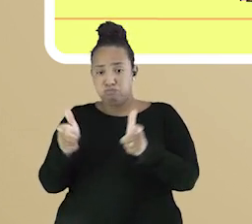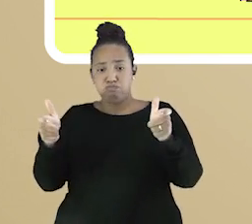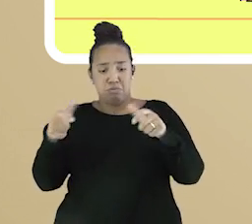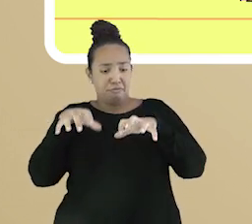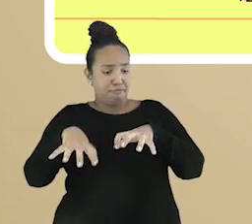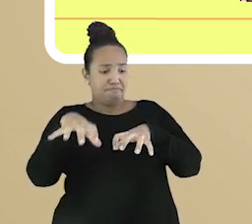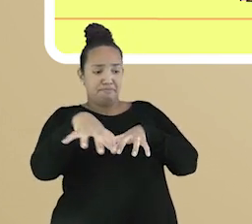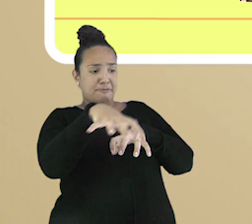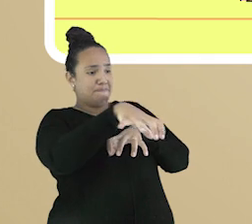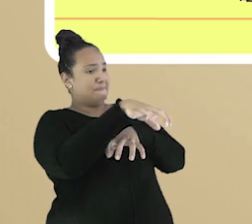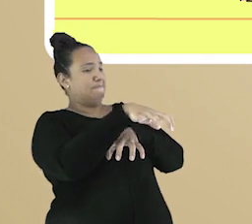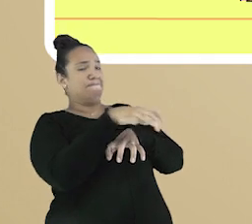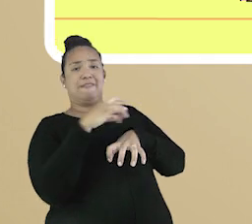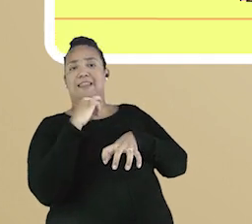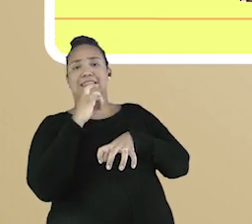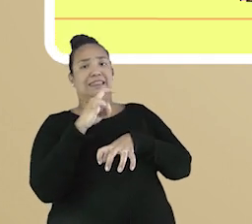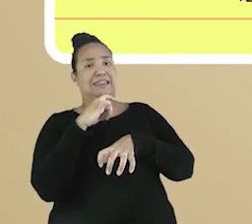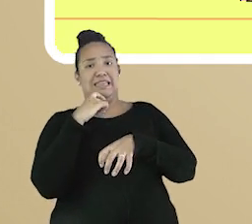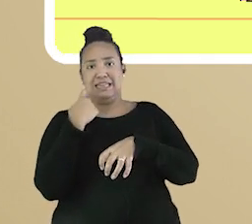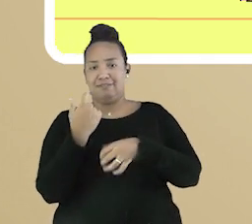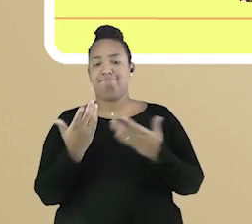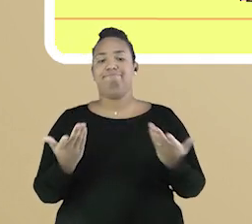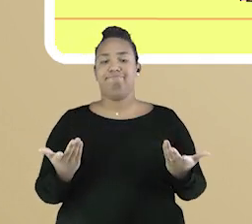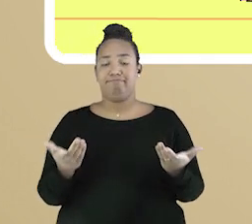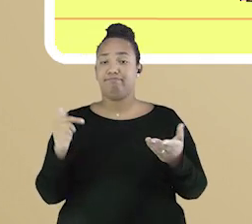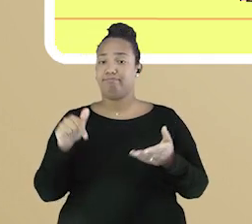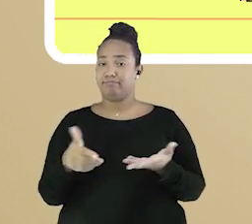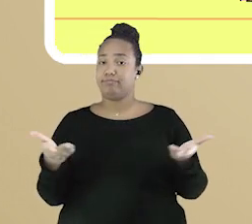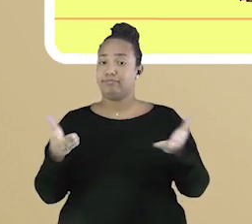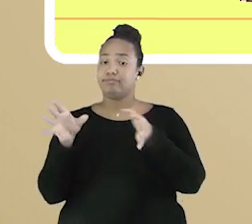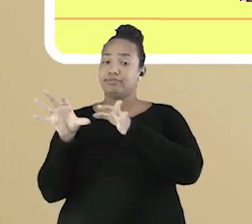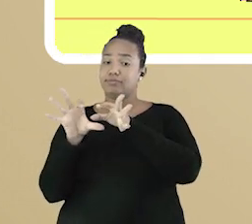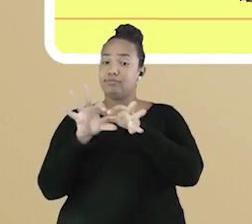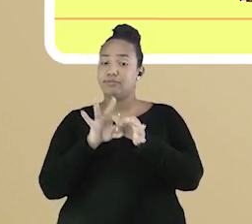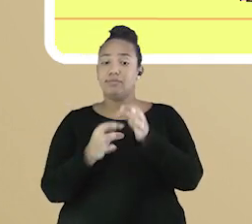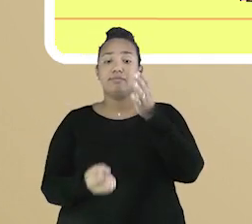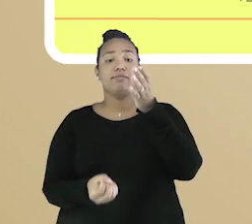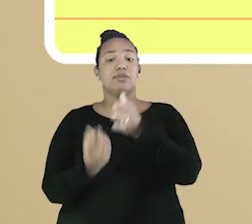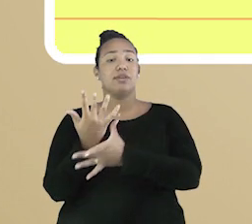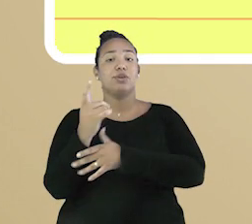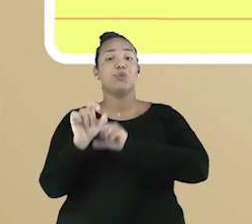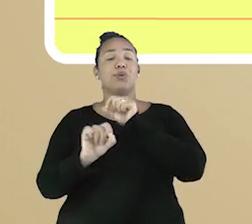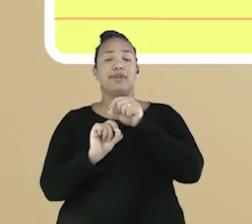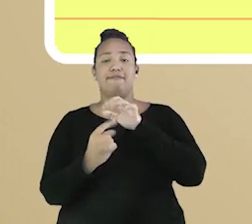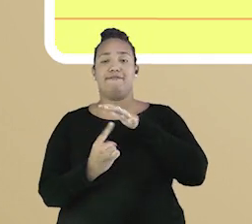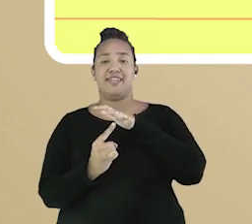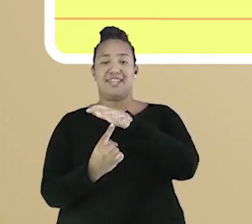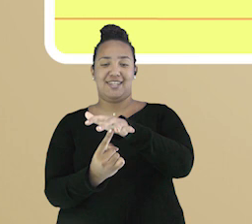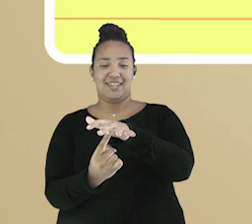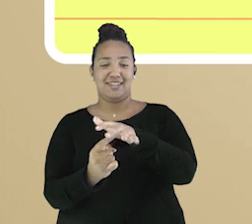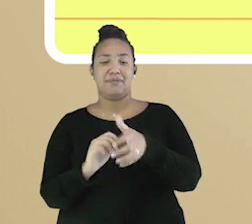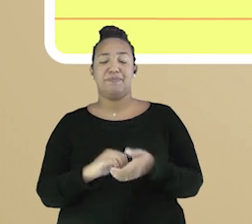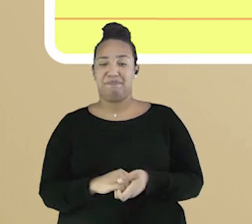dava mais conta de toda aquela gente. É nesse contexto que surgem as grandes feiras